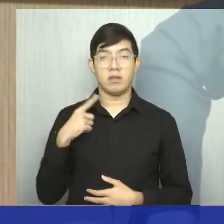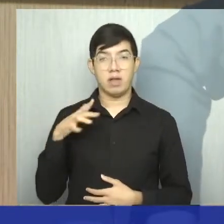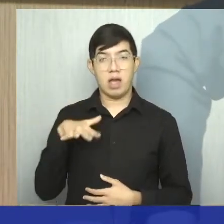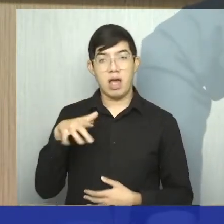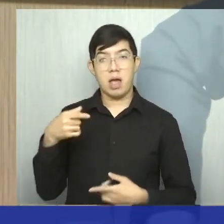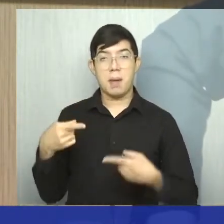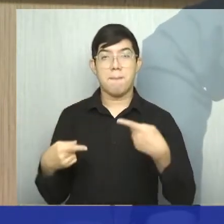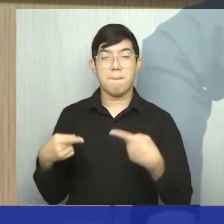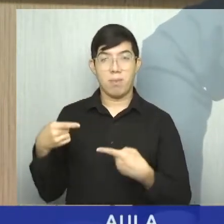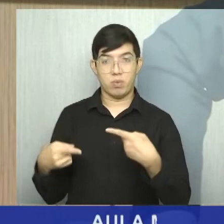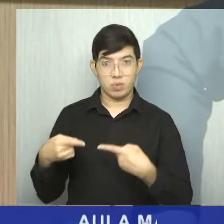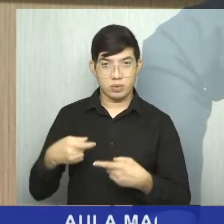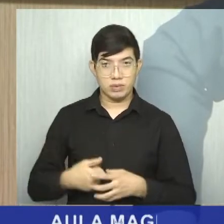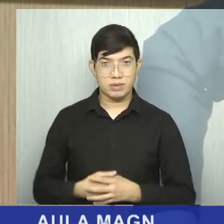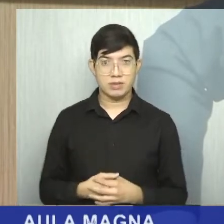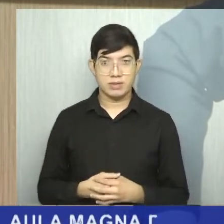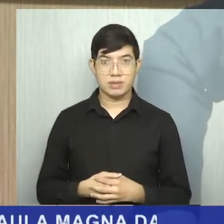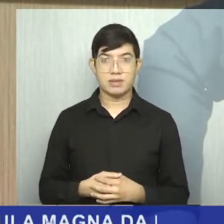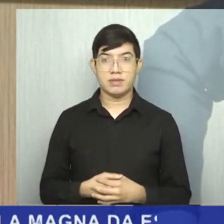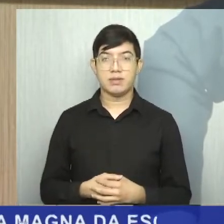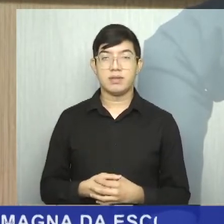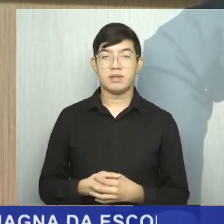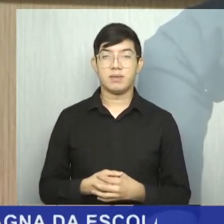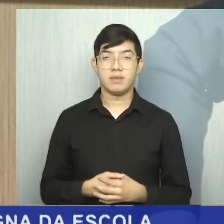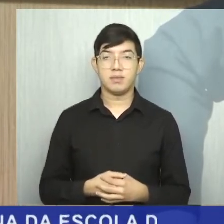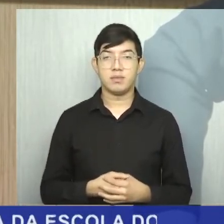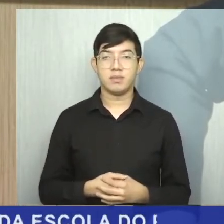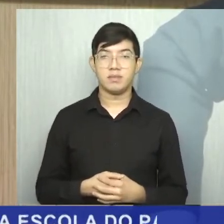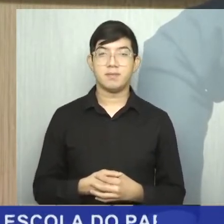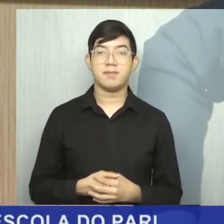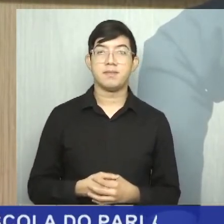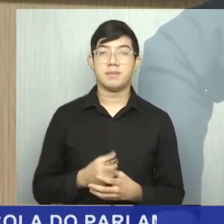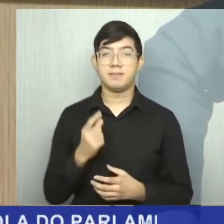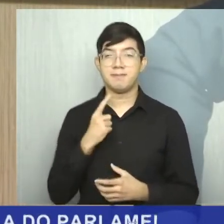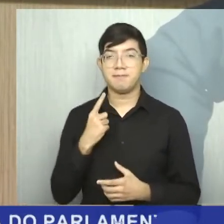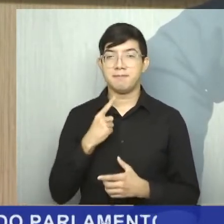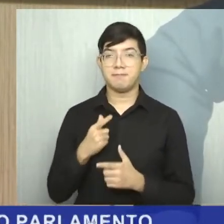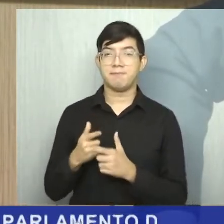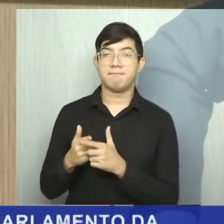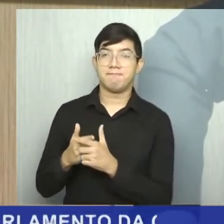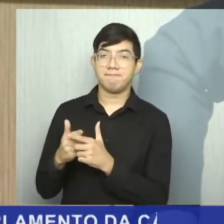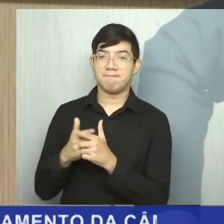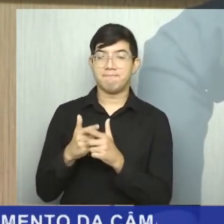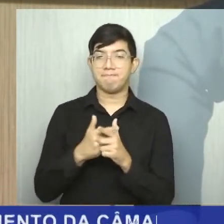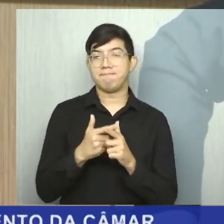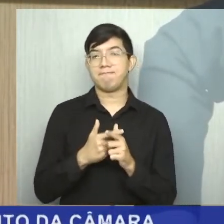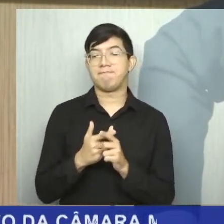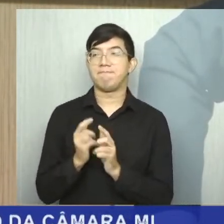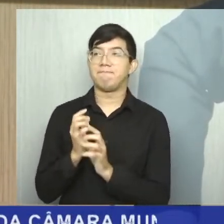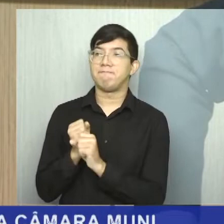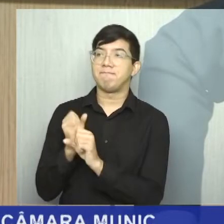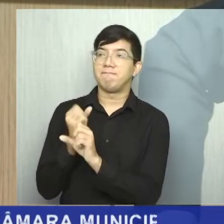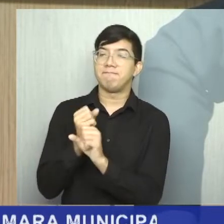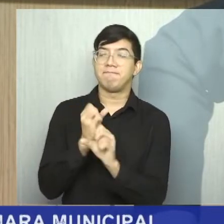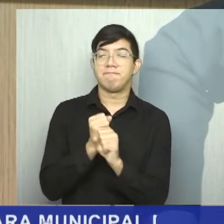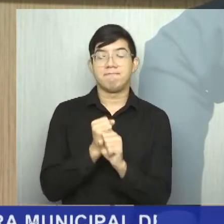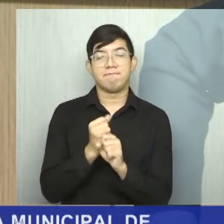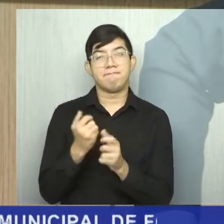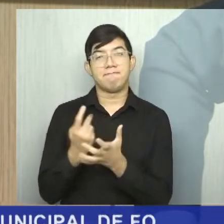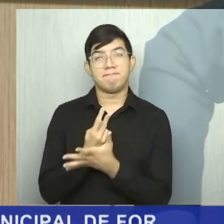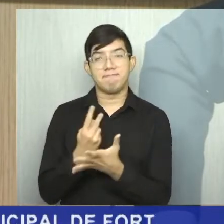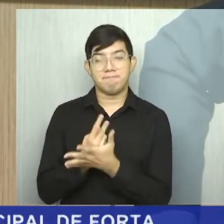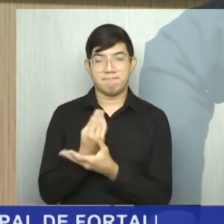comete, a essa altura a gente tem que compreender isso, ela comete alguns desatinos aritméticos. Quando ela, por exemplo,